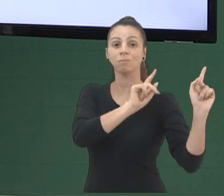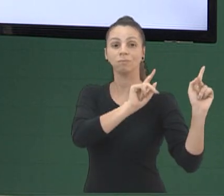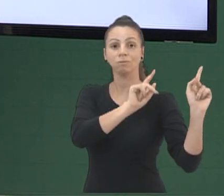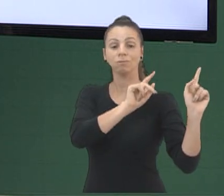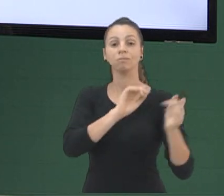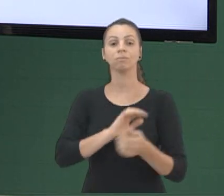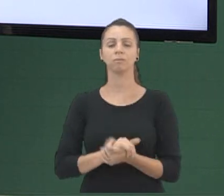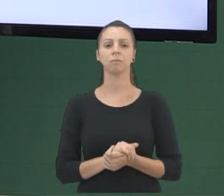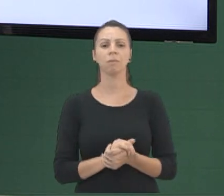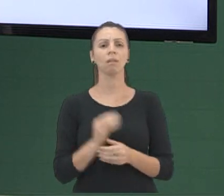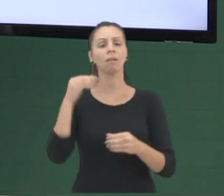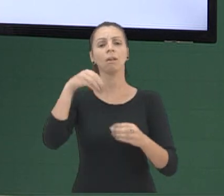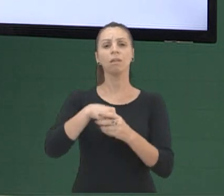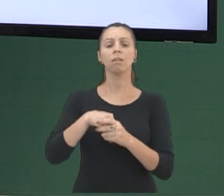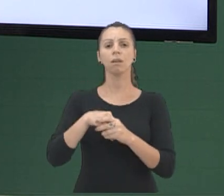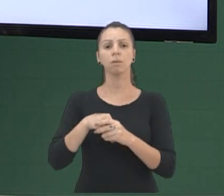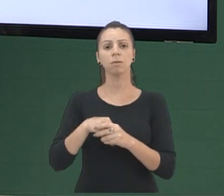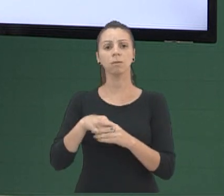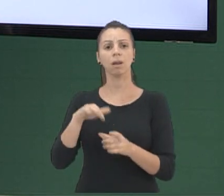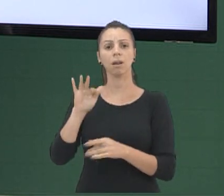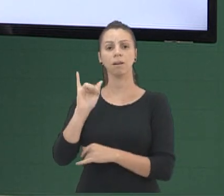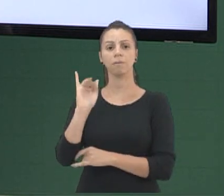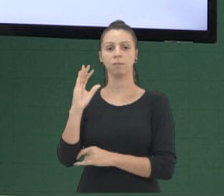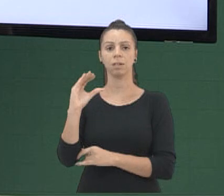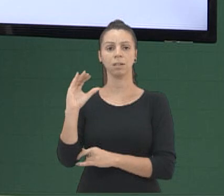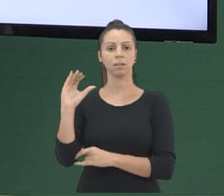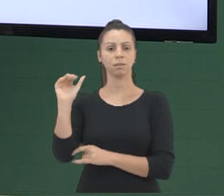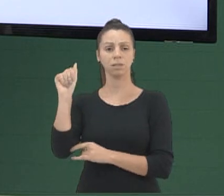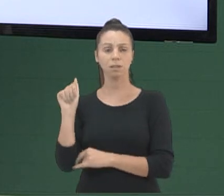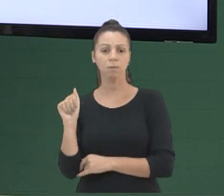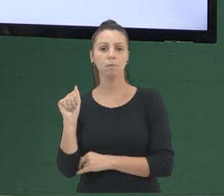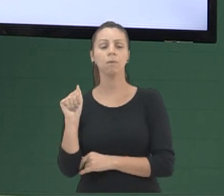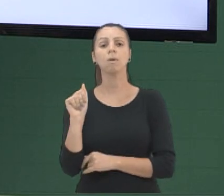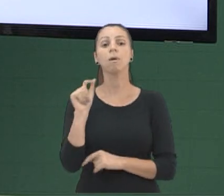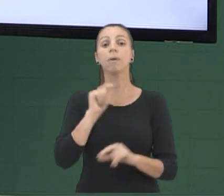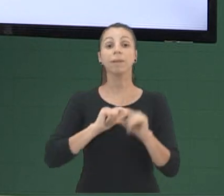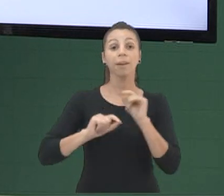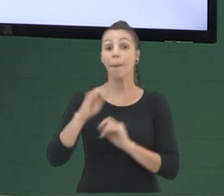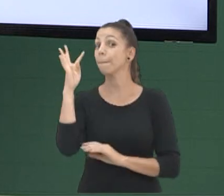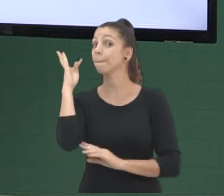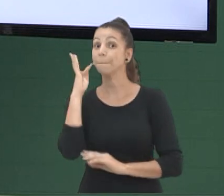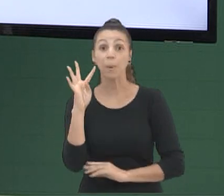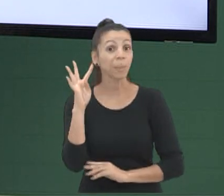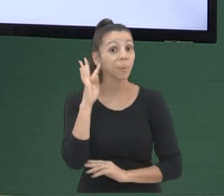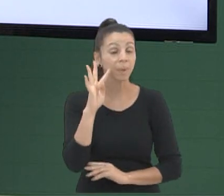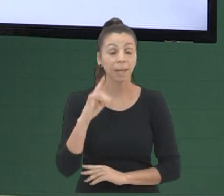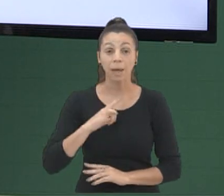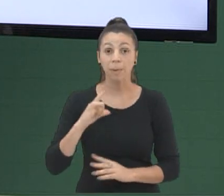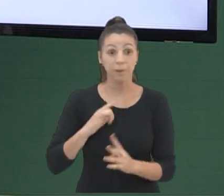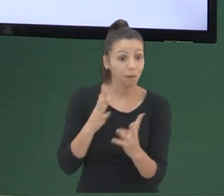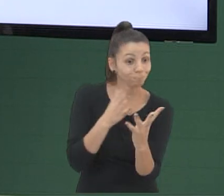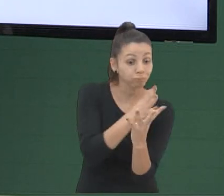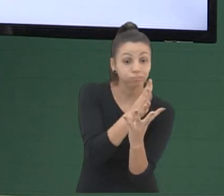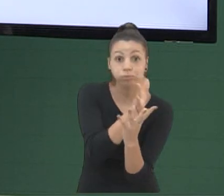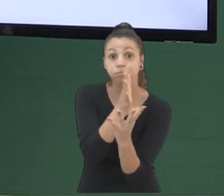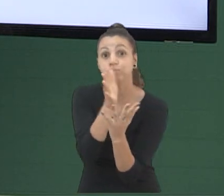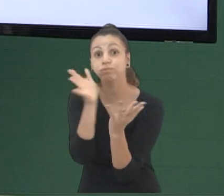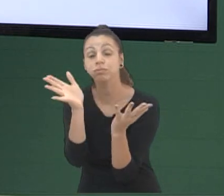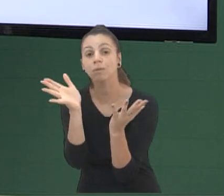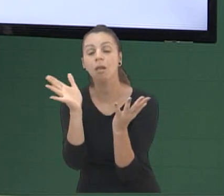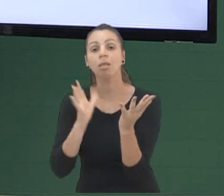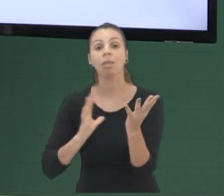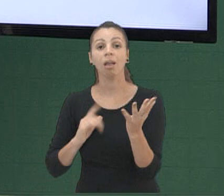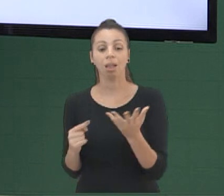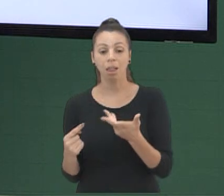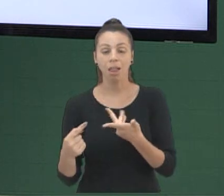vista. Dentro da ficção, isso é muito bacana e tem vários efeitos. E a gente vai estar estudando isso aí aos